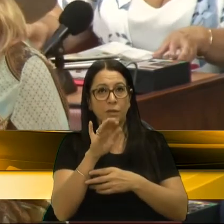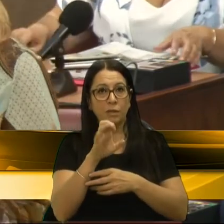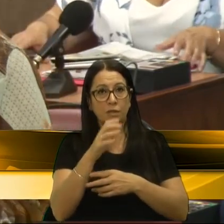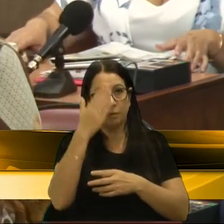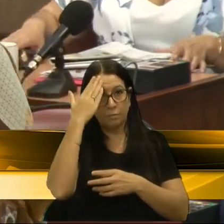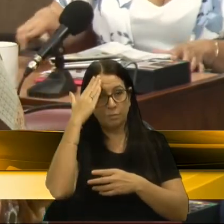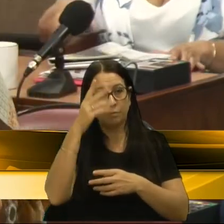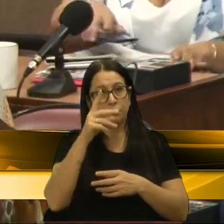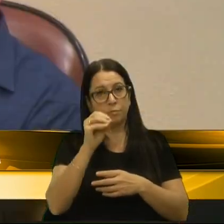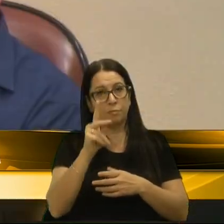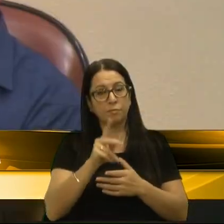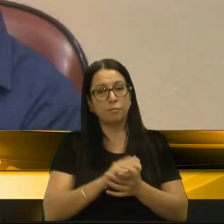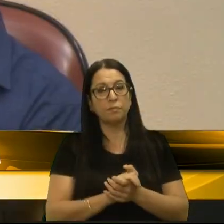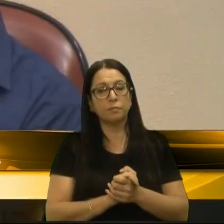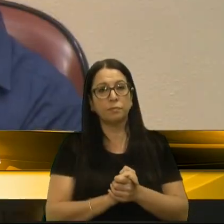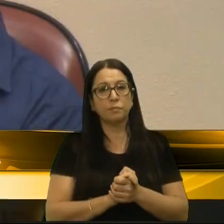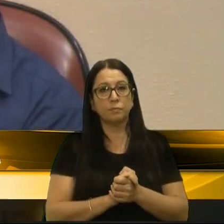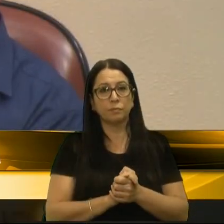Muito obrigada.